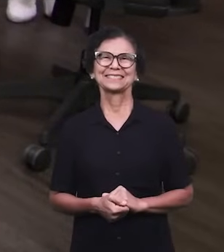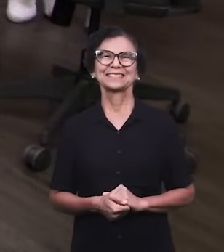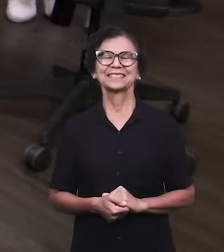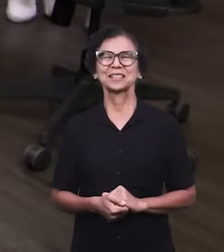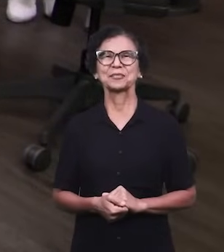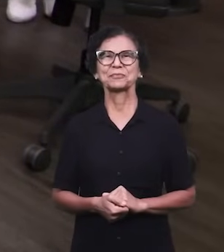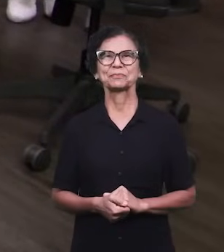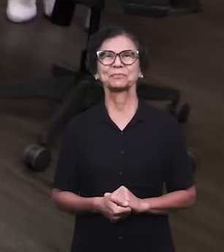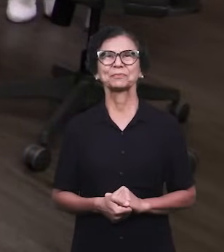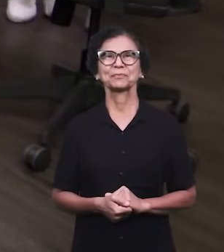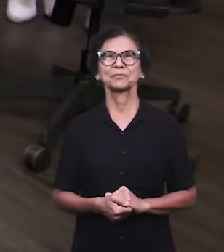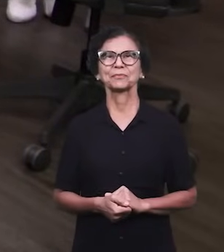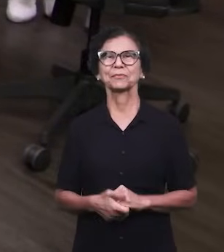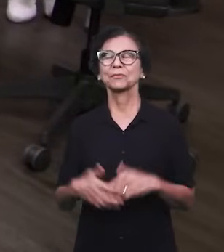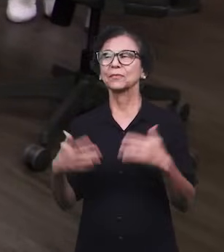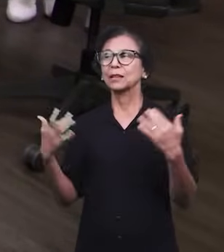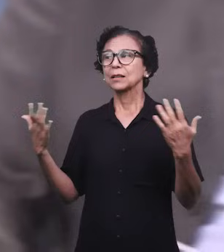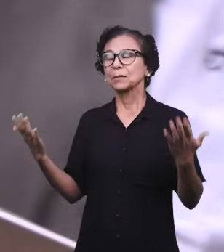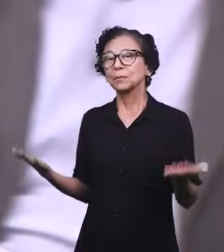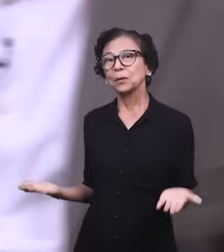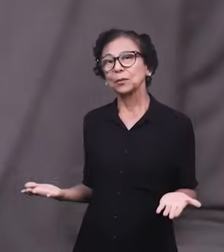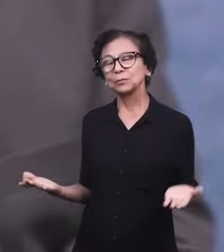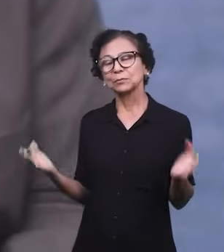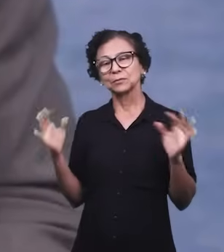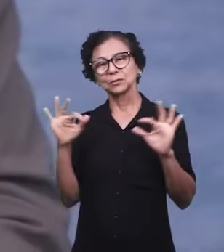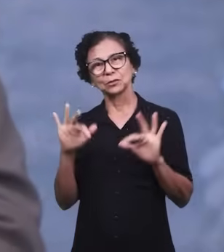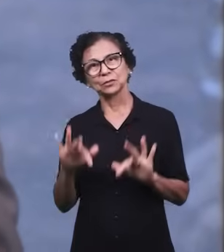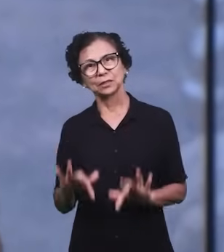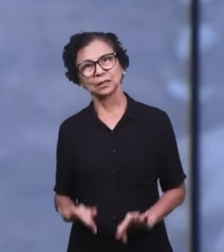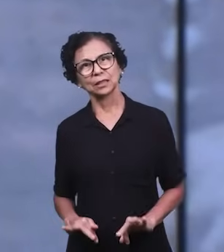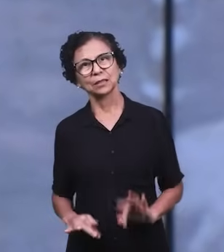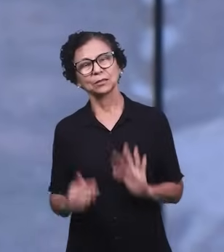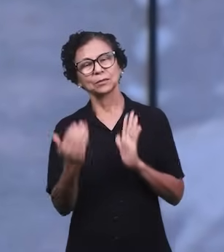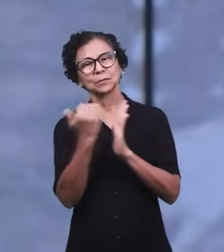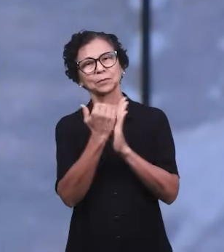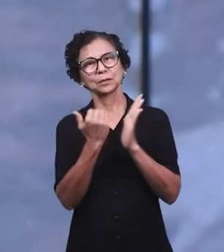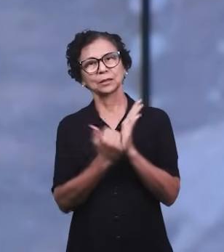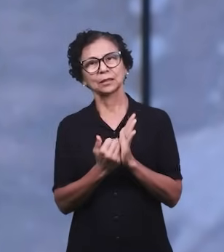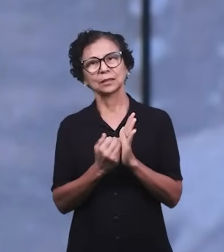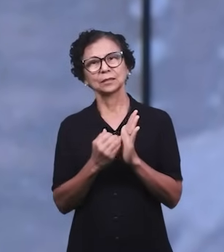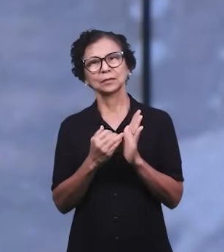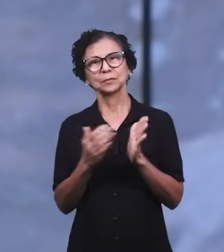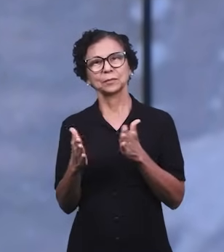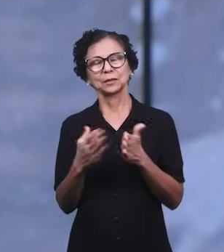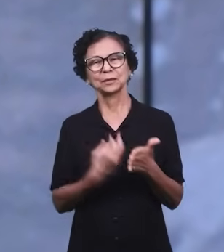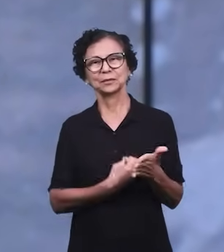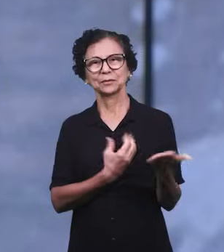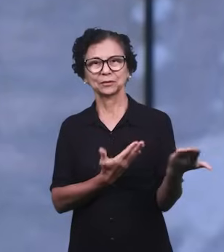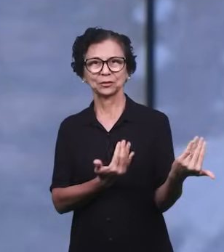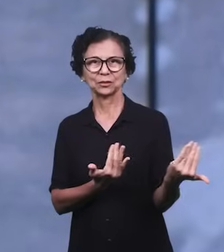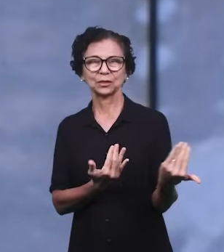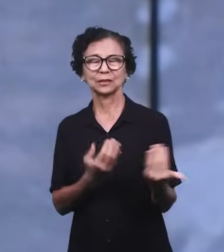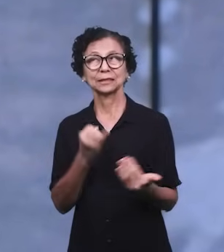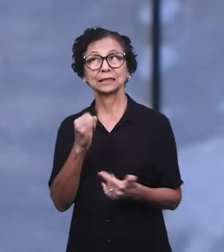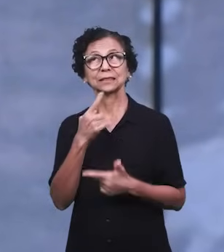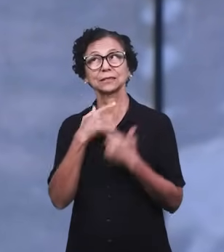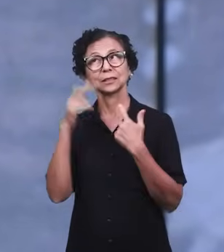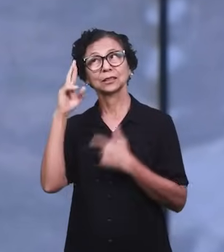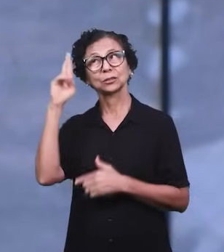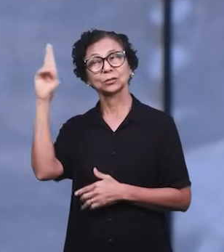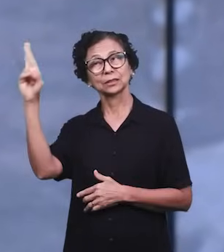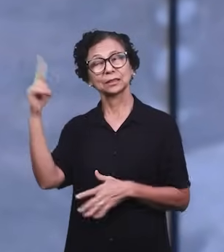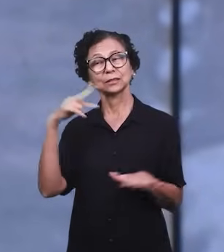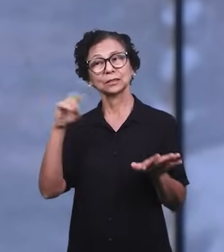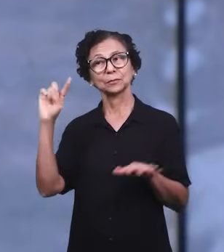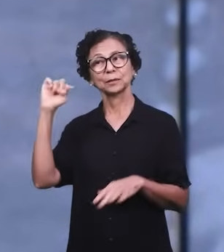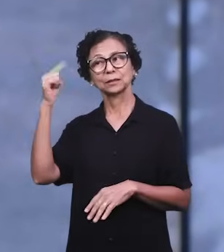muito obrigado. Amém. Bom, gente, a gente então chega ao final de mais uma edição do programa Os Dias da Minha Mocidade. Se Deus quiser, na semana